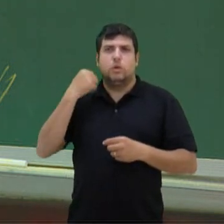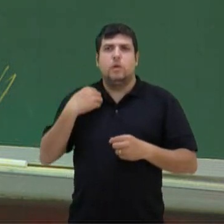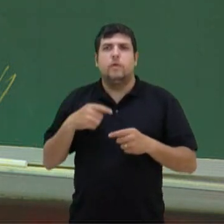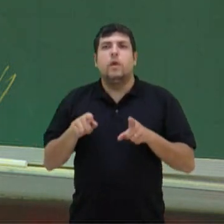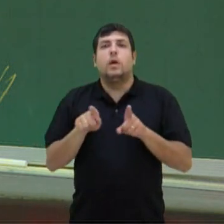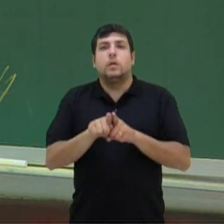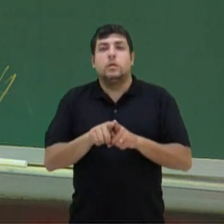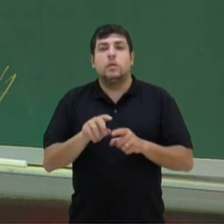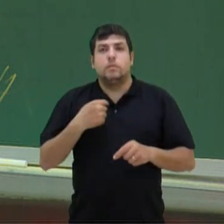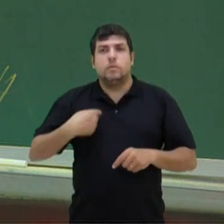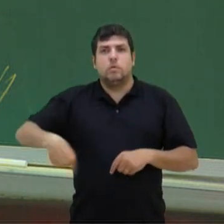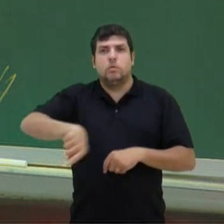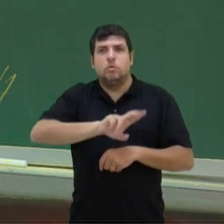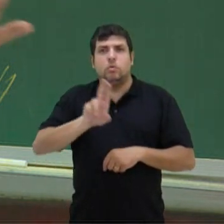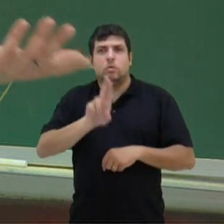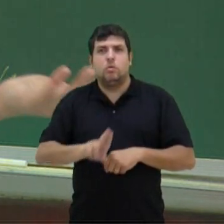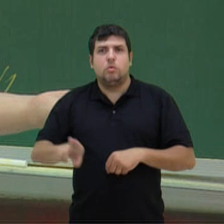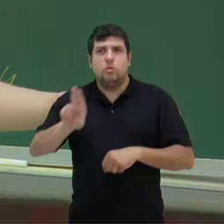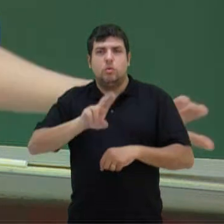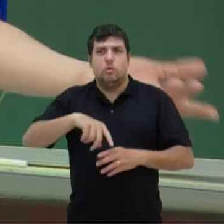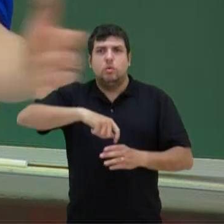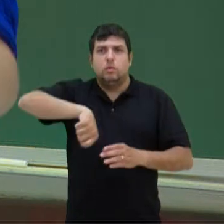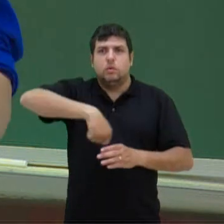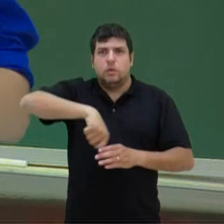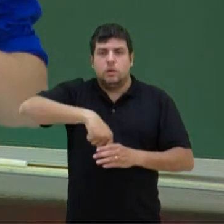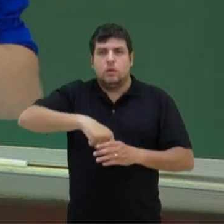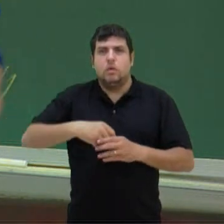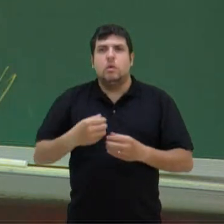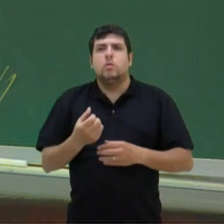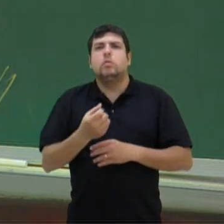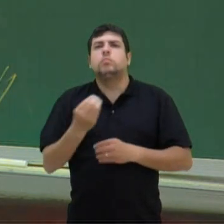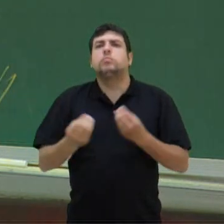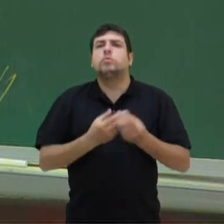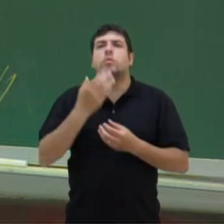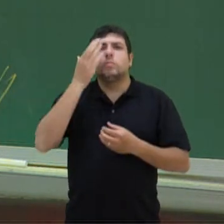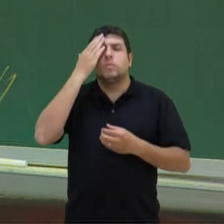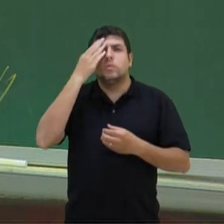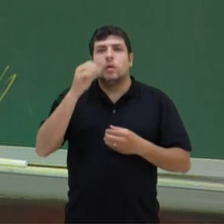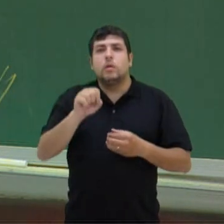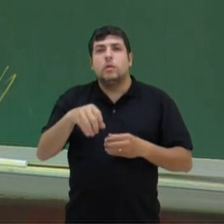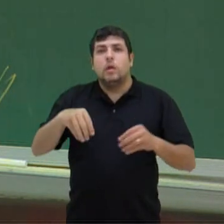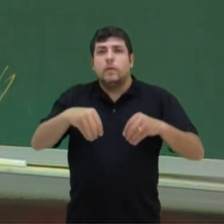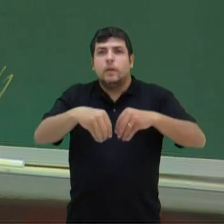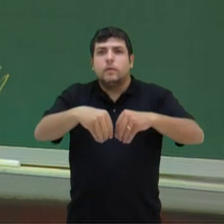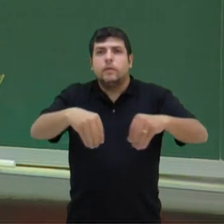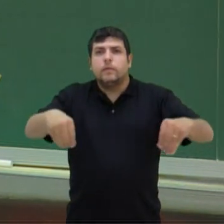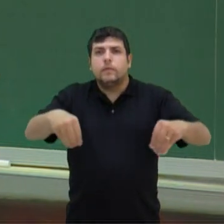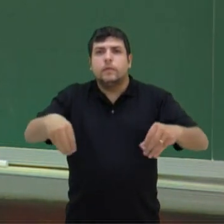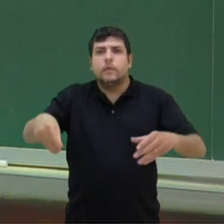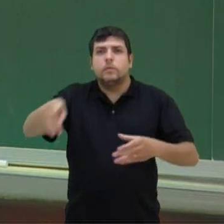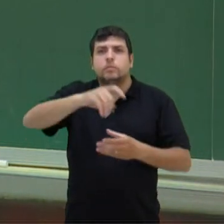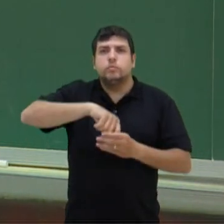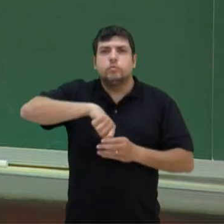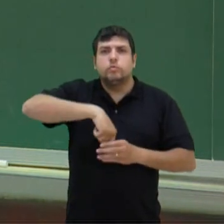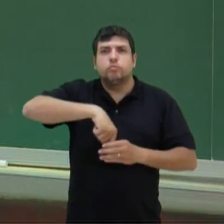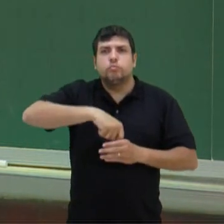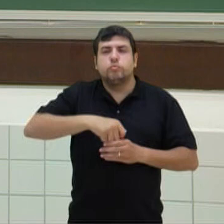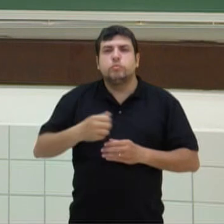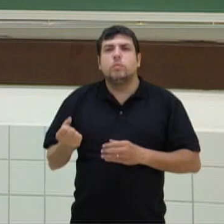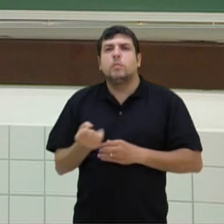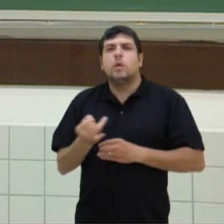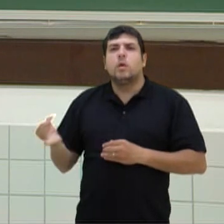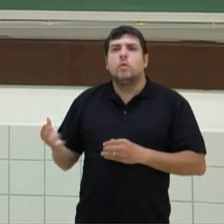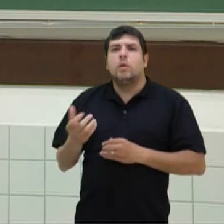nosso cotidiano, na cozinha de casa, a gente sabe quanto eu tenho que usar de farinha para fazer um bolo para render para 6 pessoas, para